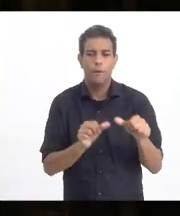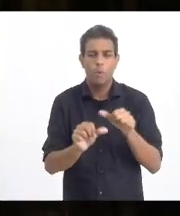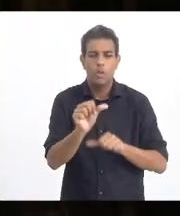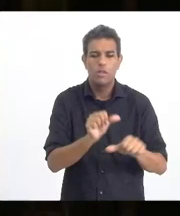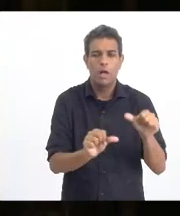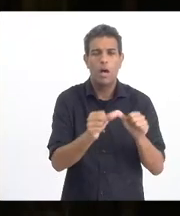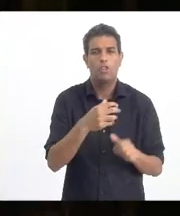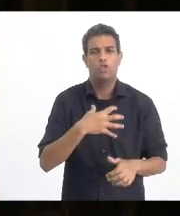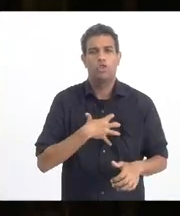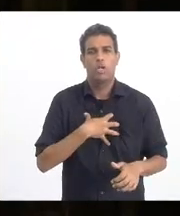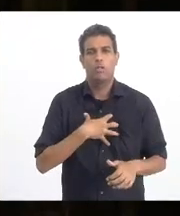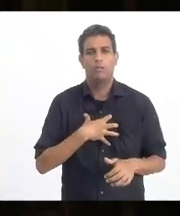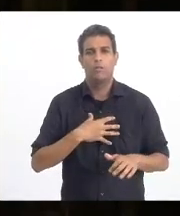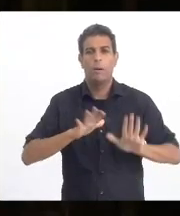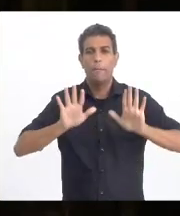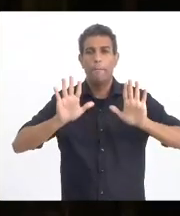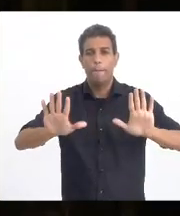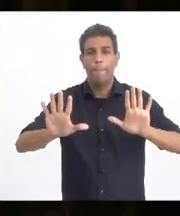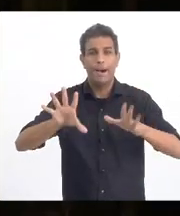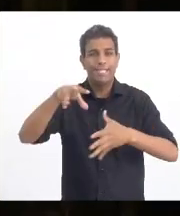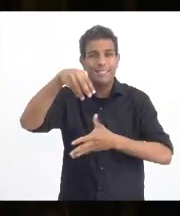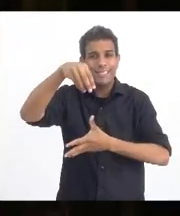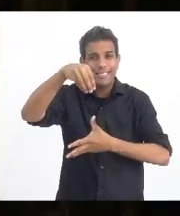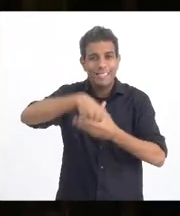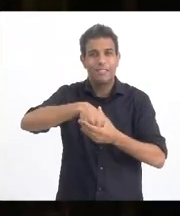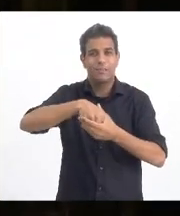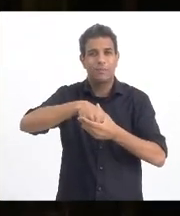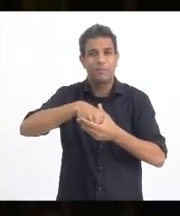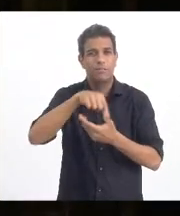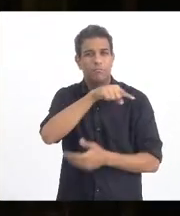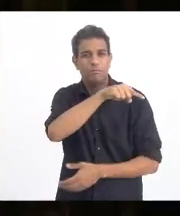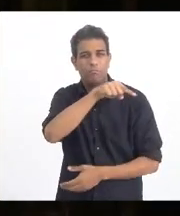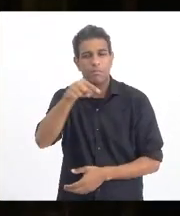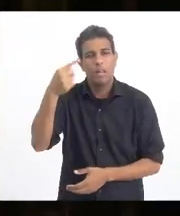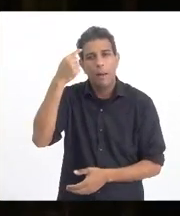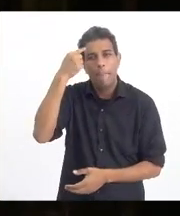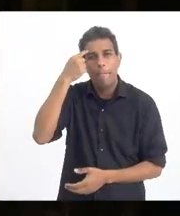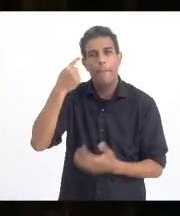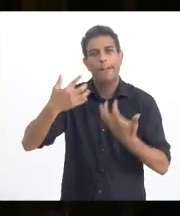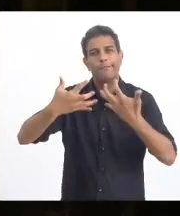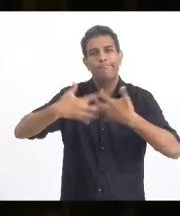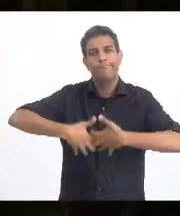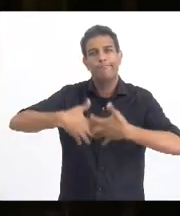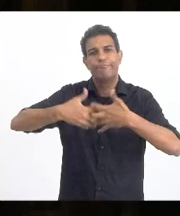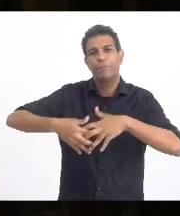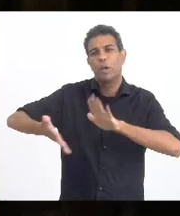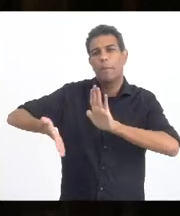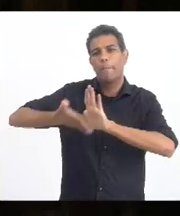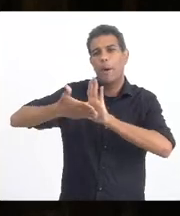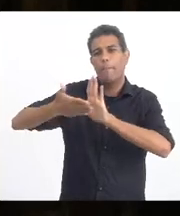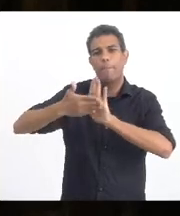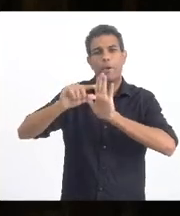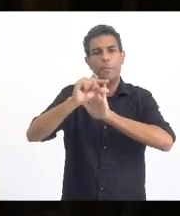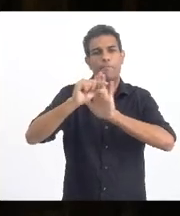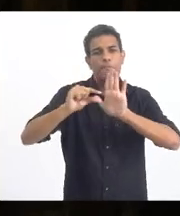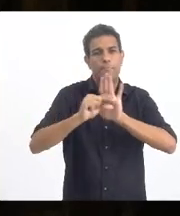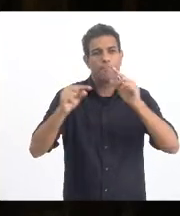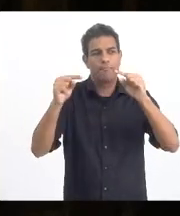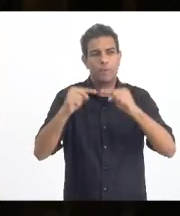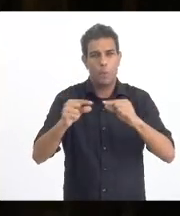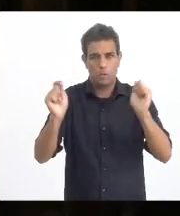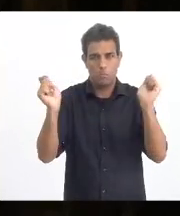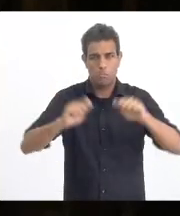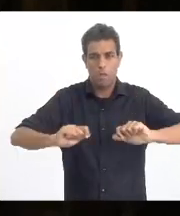se vai modificar. Agora, eu não estou dentro da mente do governador quando ele prometeu, a comissão não pode